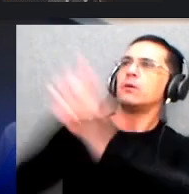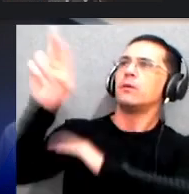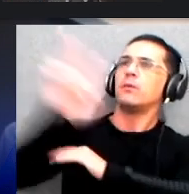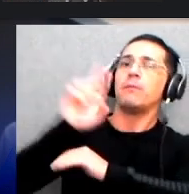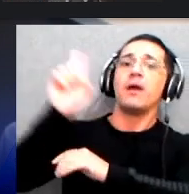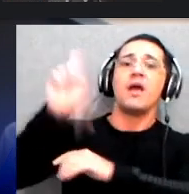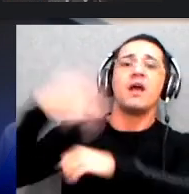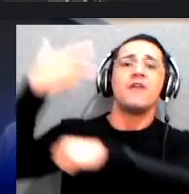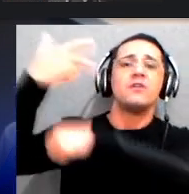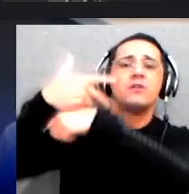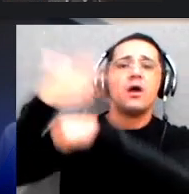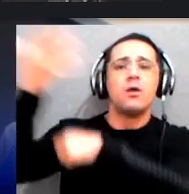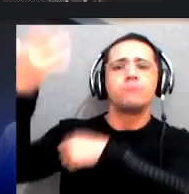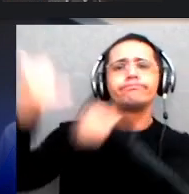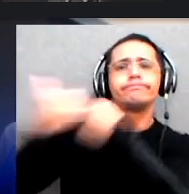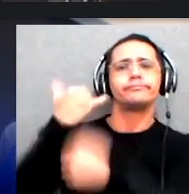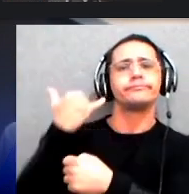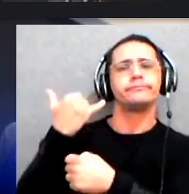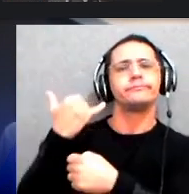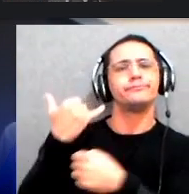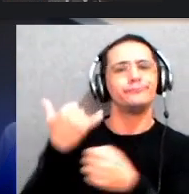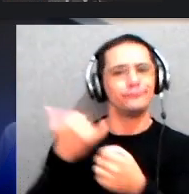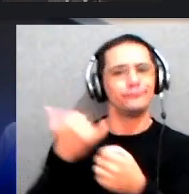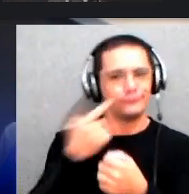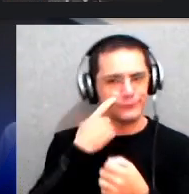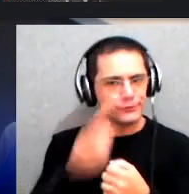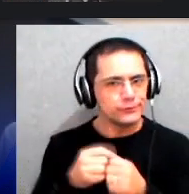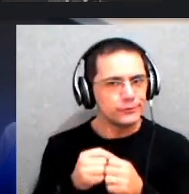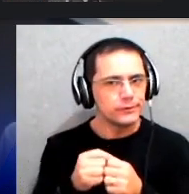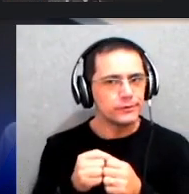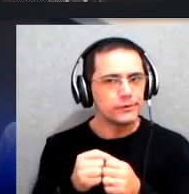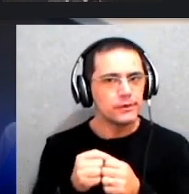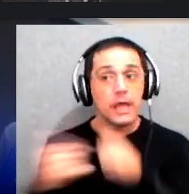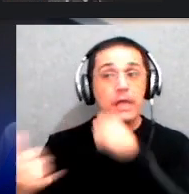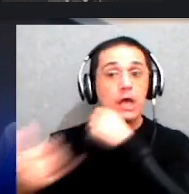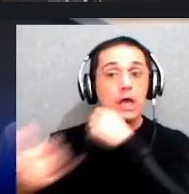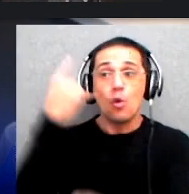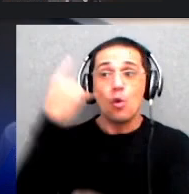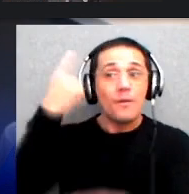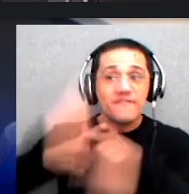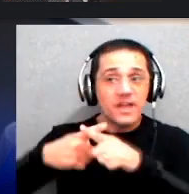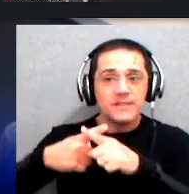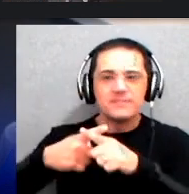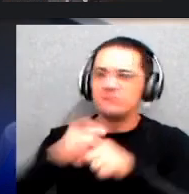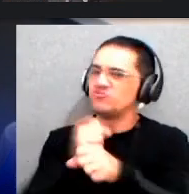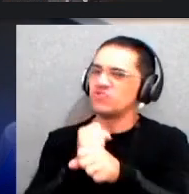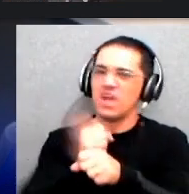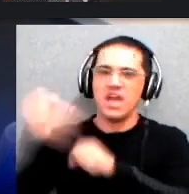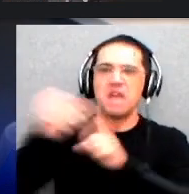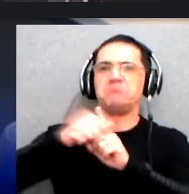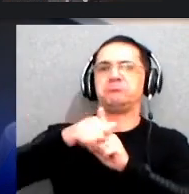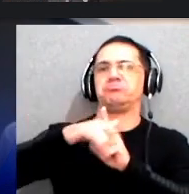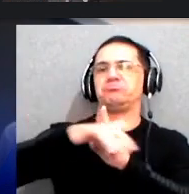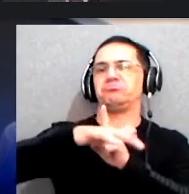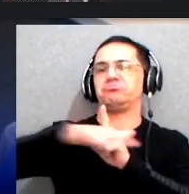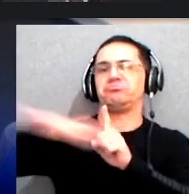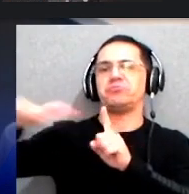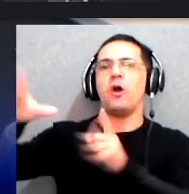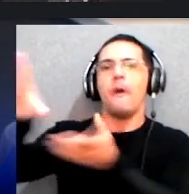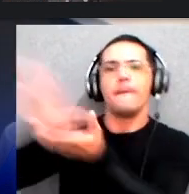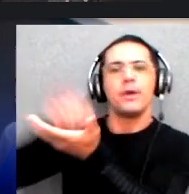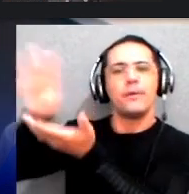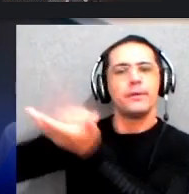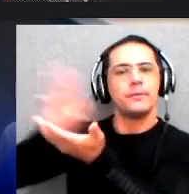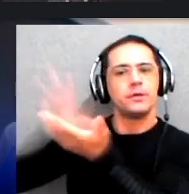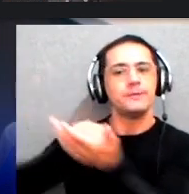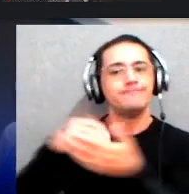distante, aos poucos isso vai começar a ser frequente. Então, a gente tem que estar preparado para esse cenário. Tem que seguir algum protocolo